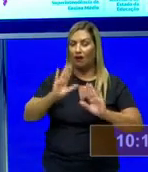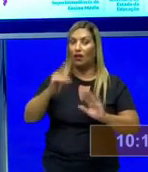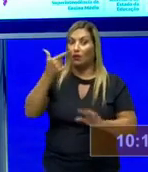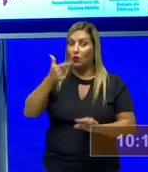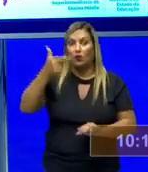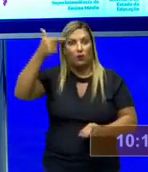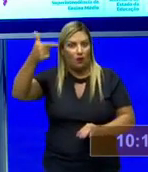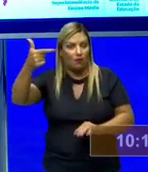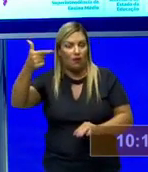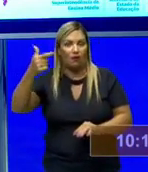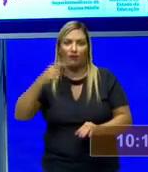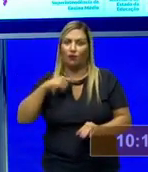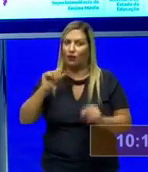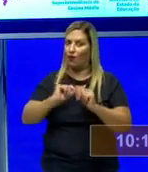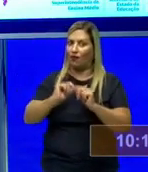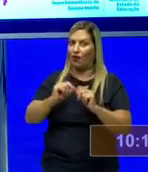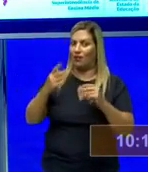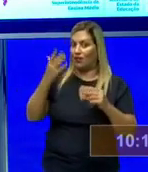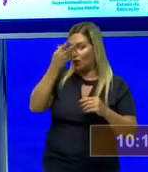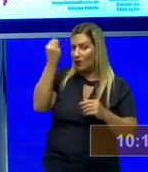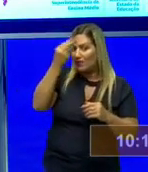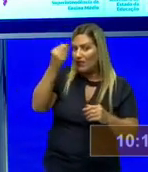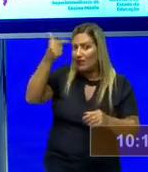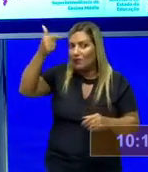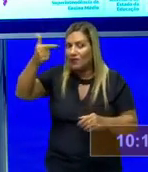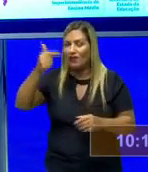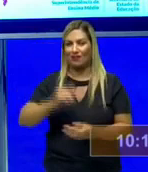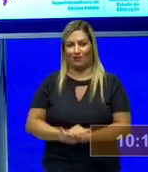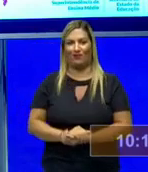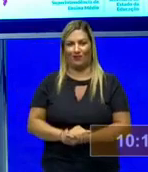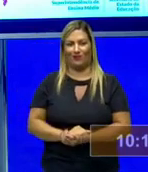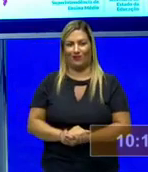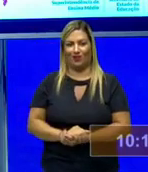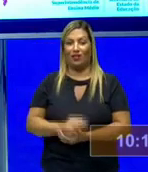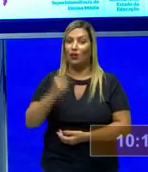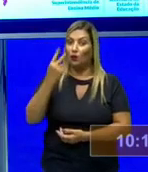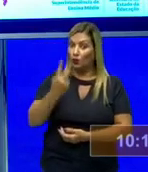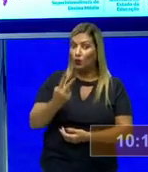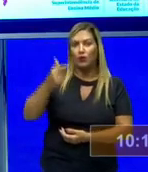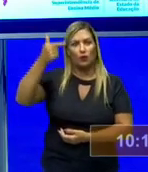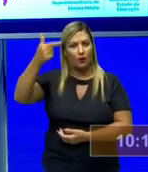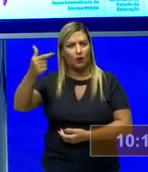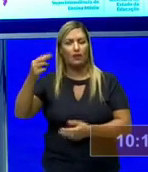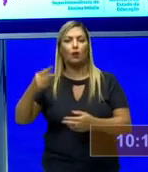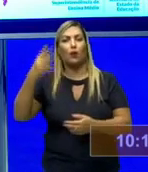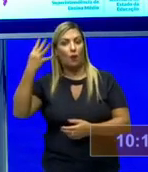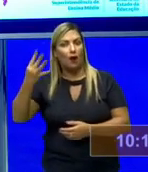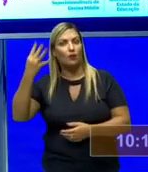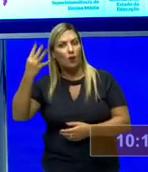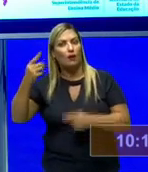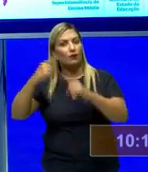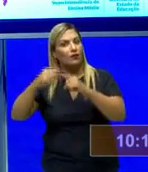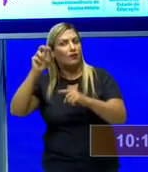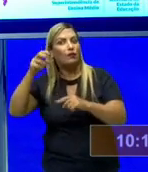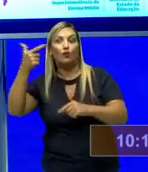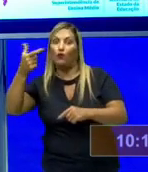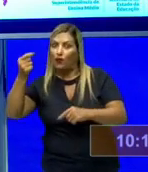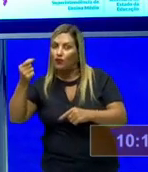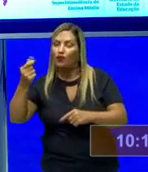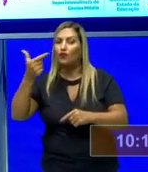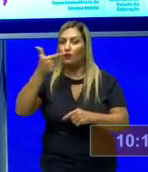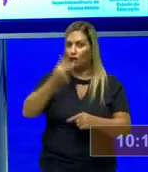gente não faça igual Acabei de fazer não esqueça de levar o quadrado tão 2 ao quadrado da 4 x 5 20